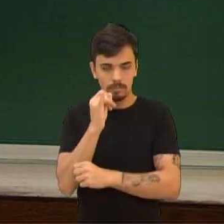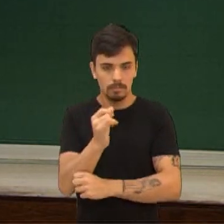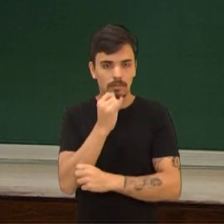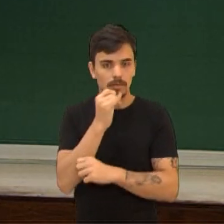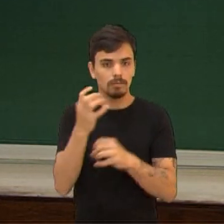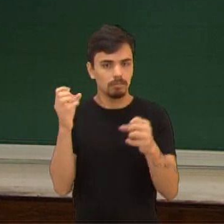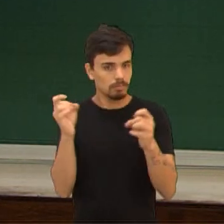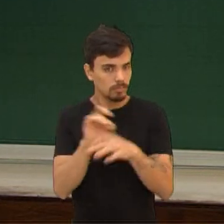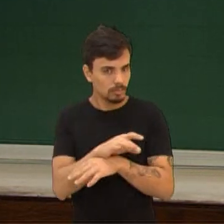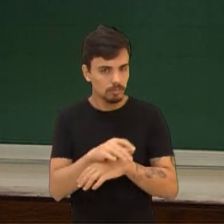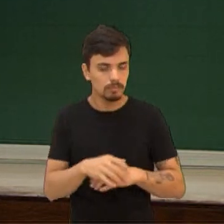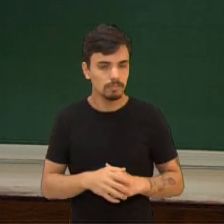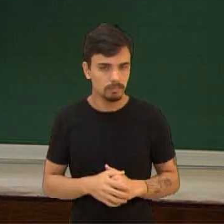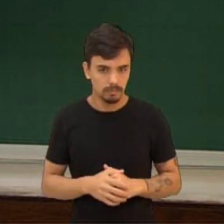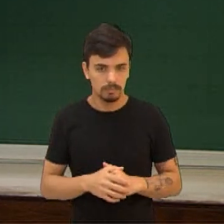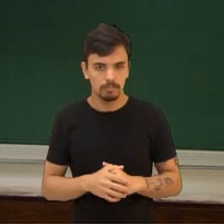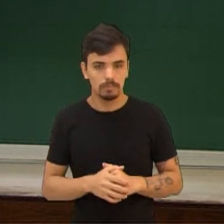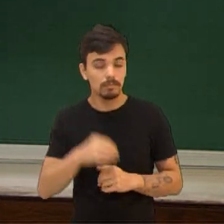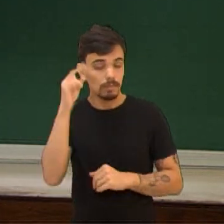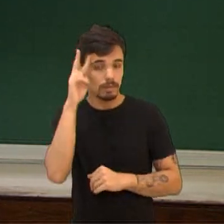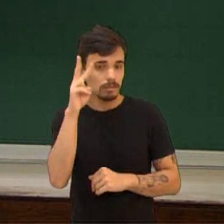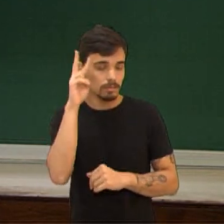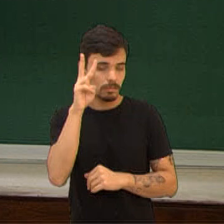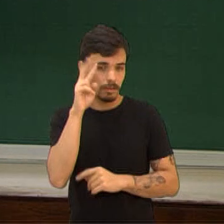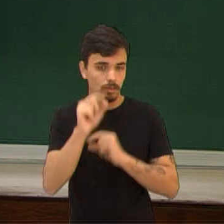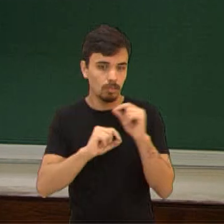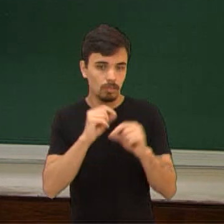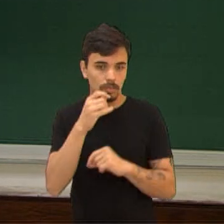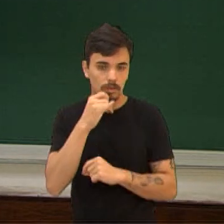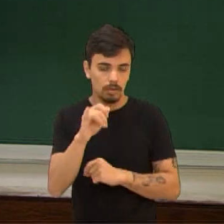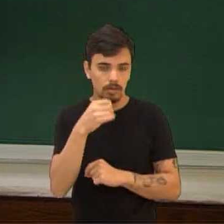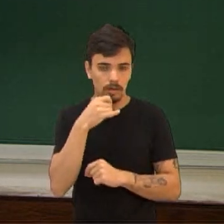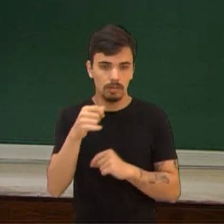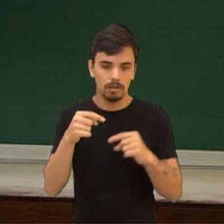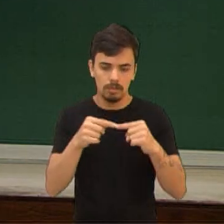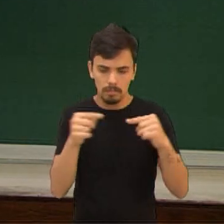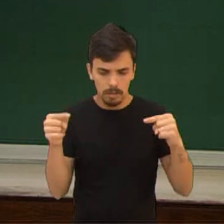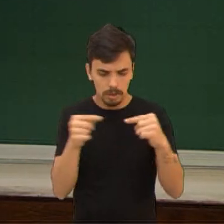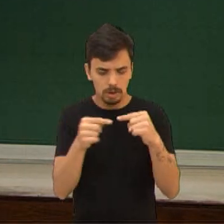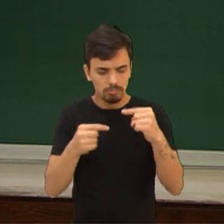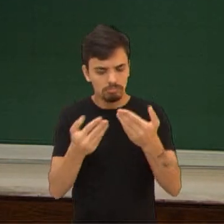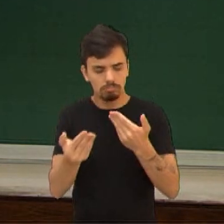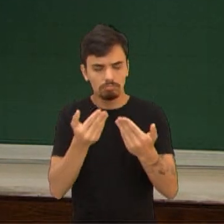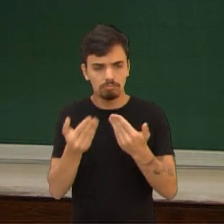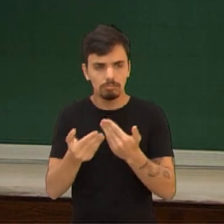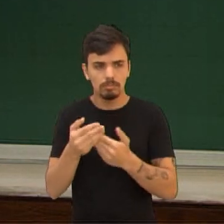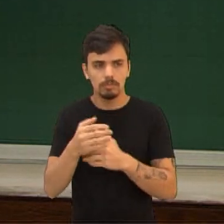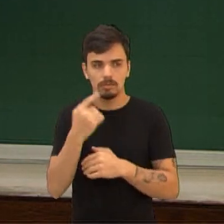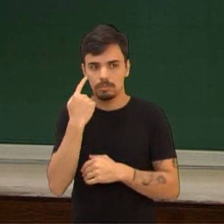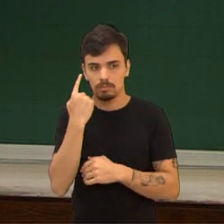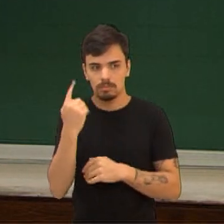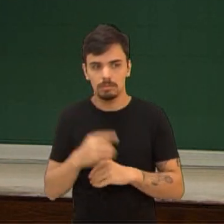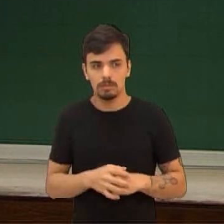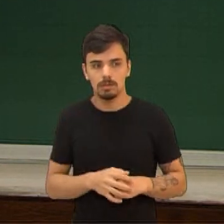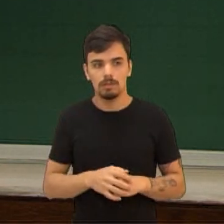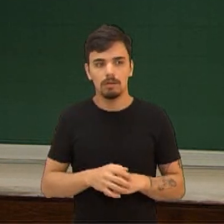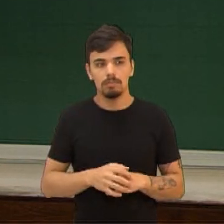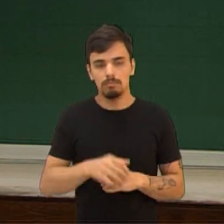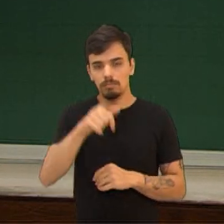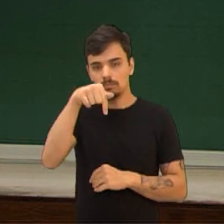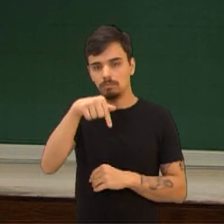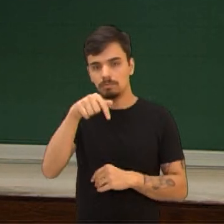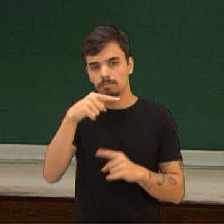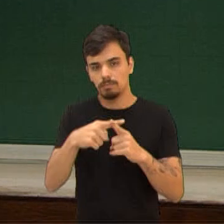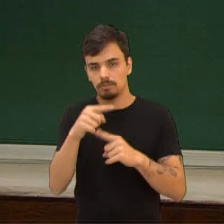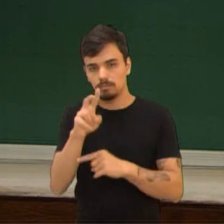acumulada no capacitor. Lembrar que energia é medida em joule, né? Então, joule é Coulomb, que é carga, vezes